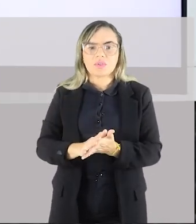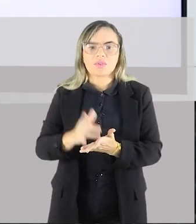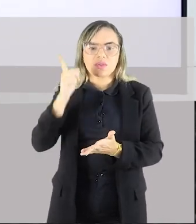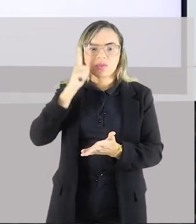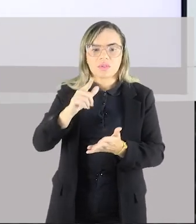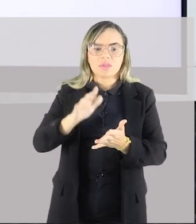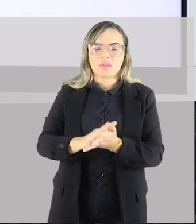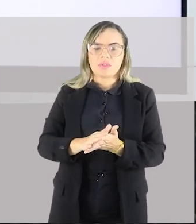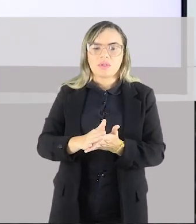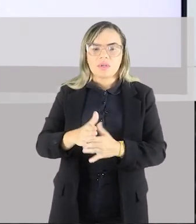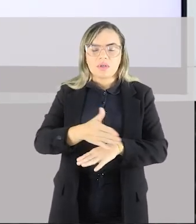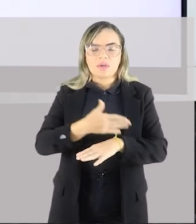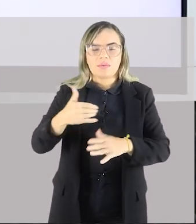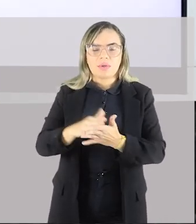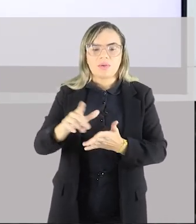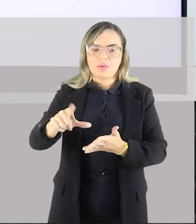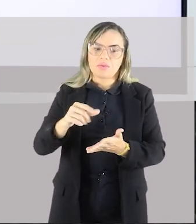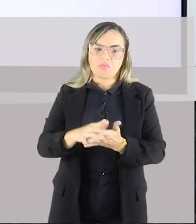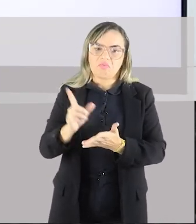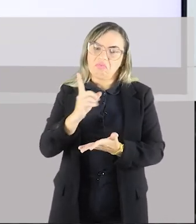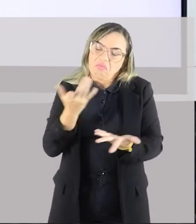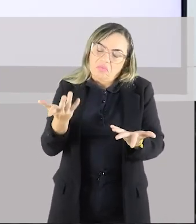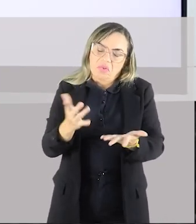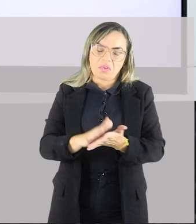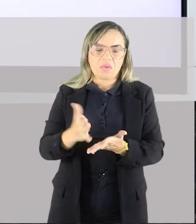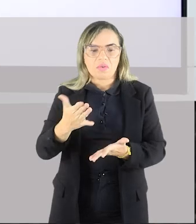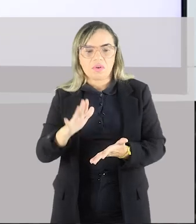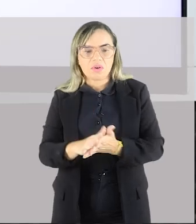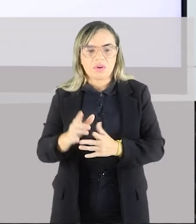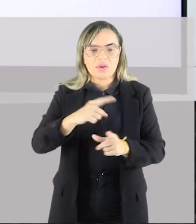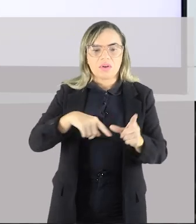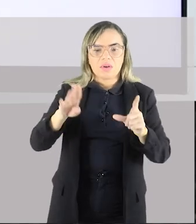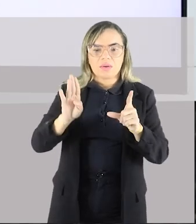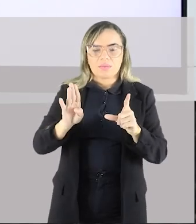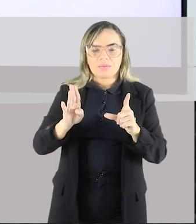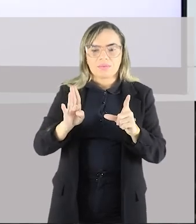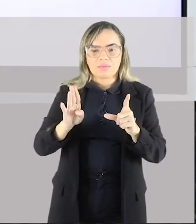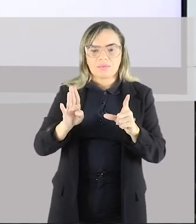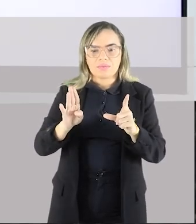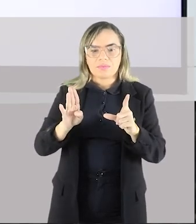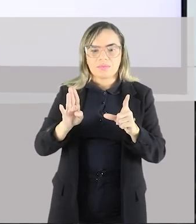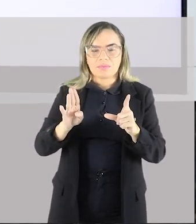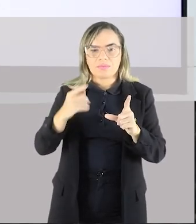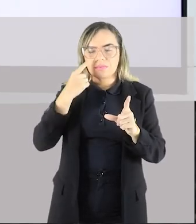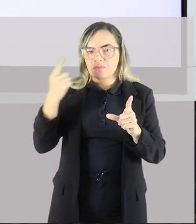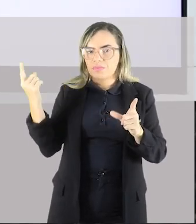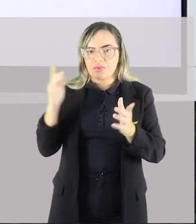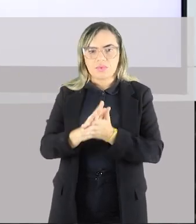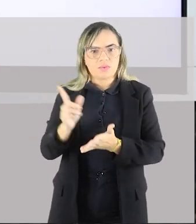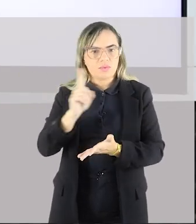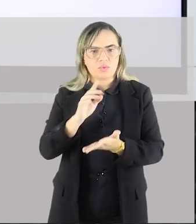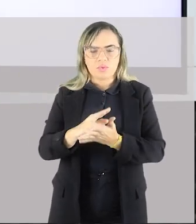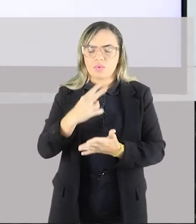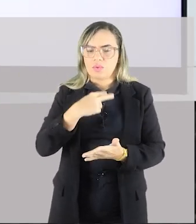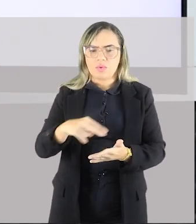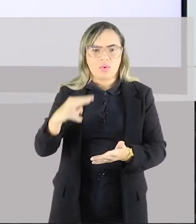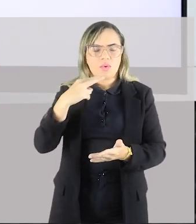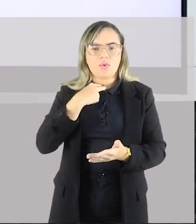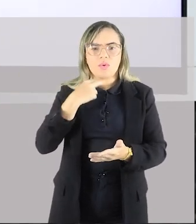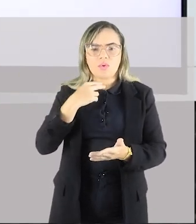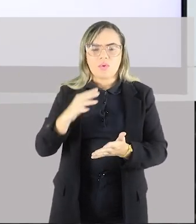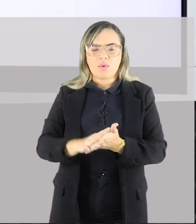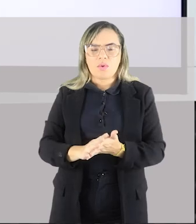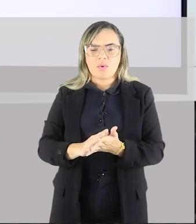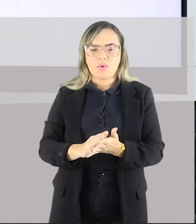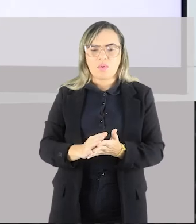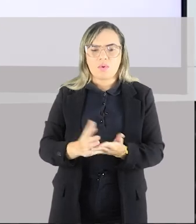melhor alternativa. Letra B, aquecer a garrafa e guardá-la aberta na geladeira. Com certeza você não marcaria essa, né? A gente não pode aquecer,